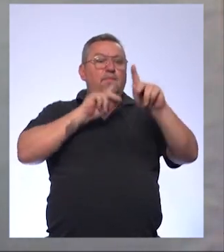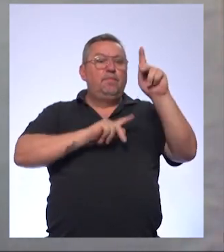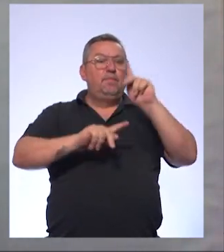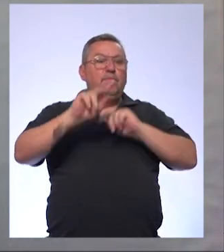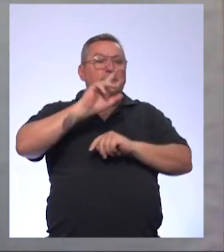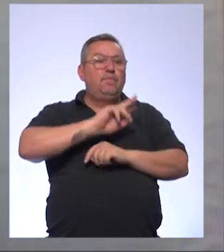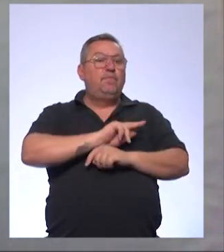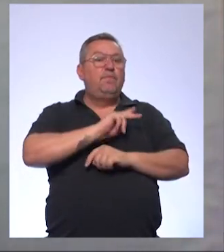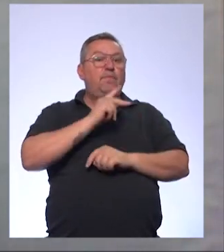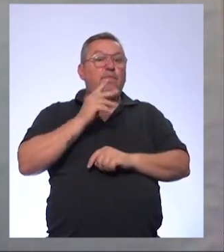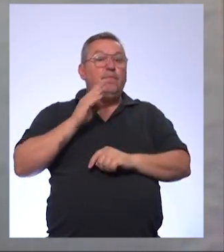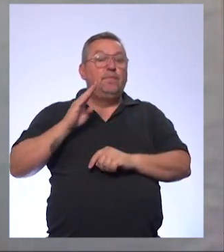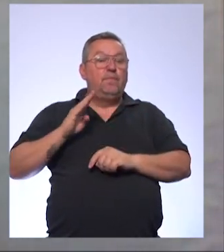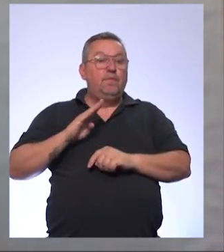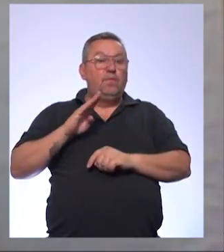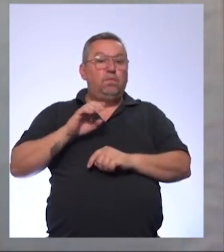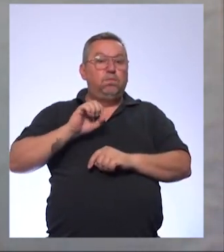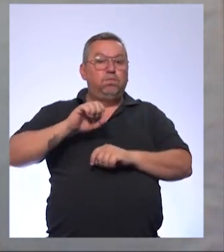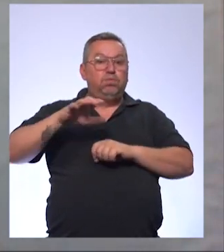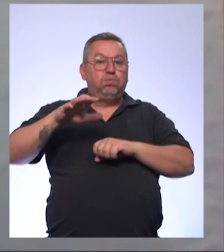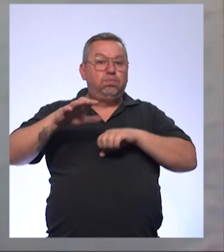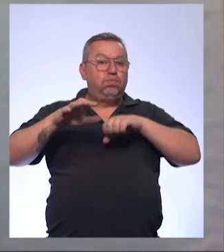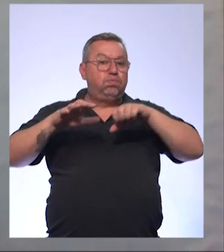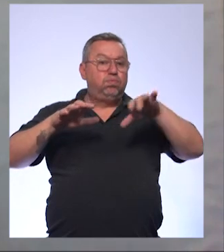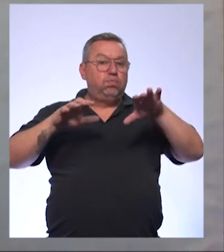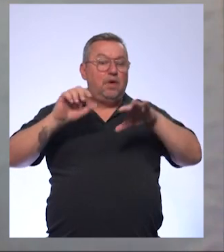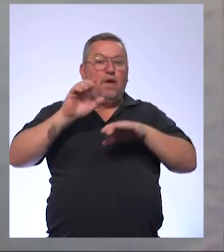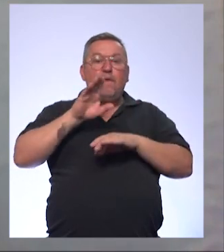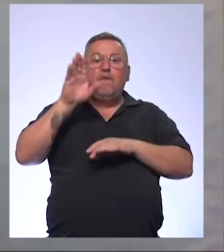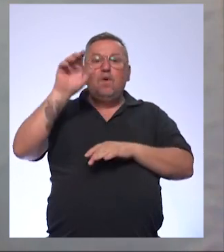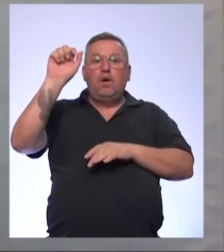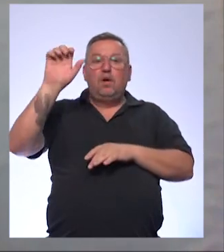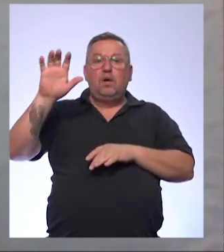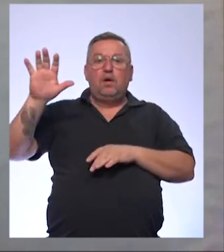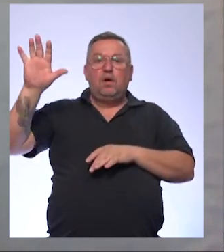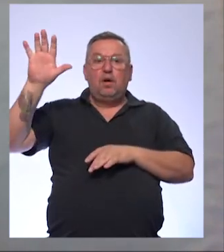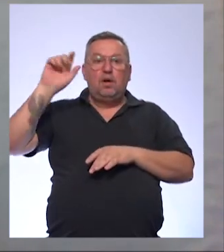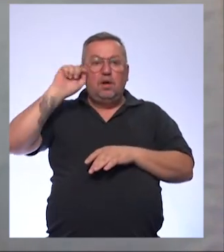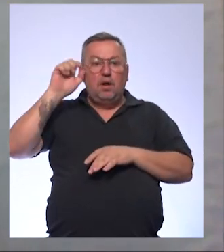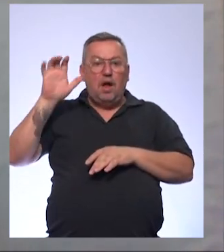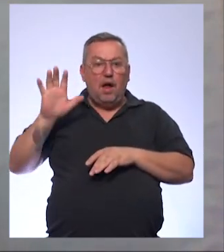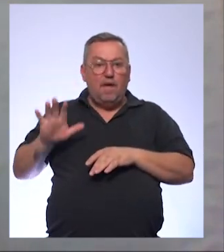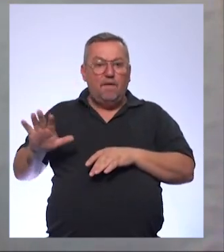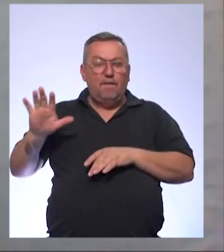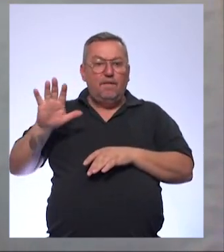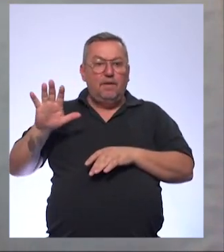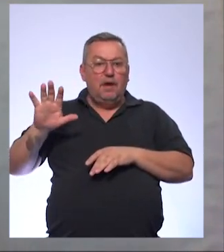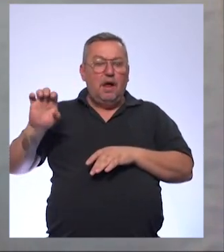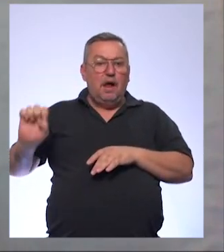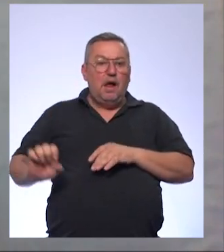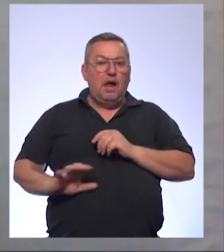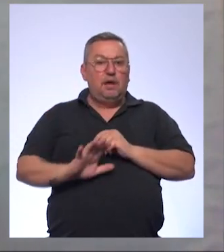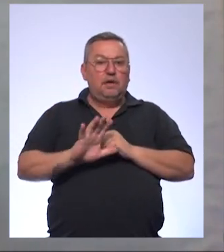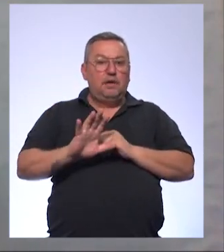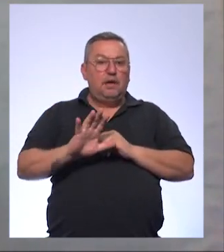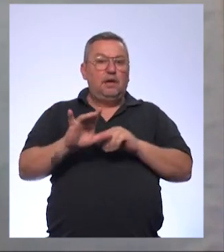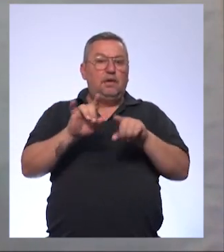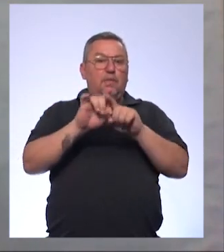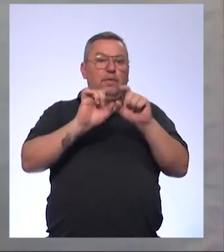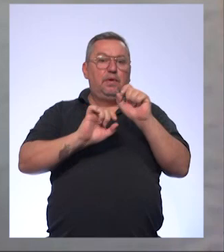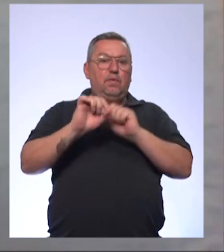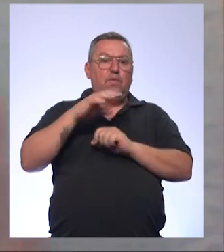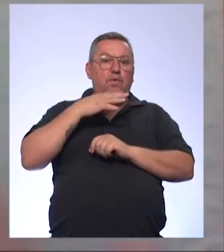hebreu, ele ficou espalhado pelo mundo, Europa, a África, a Ásia, e